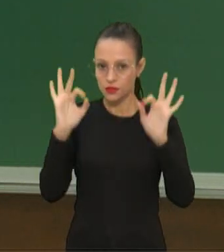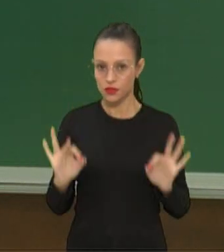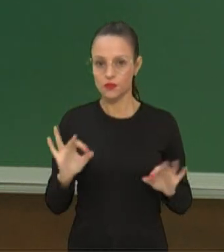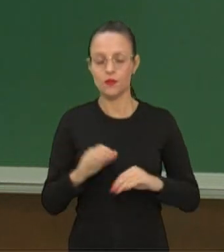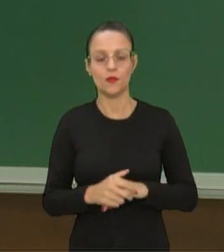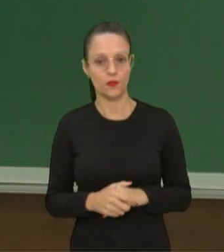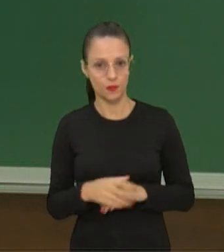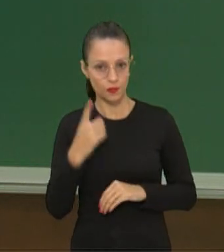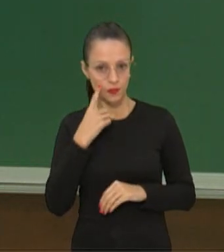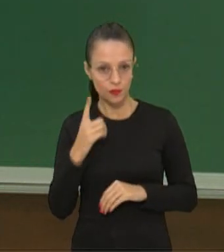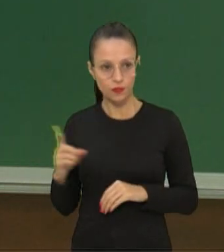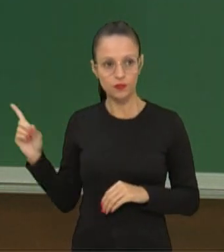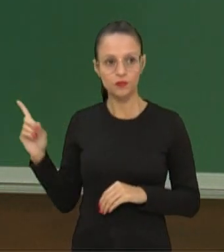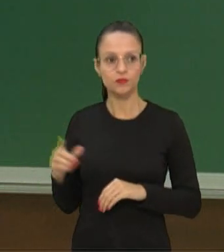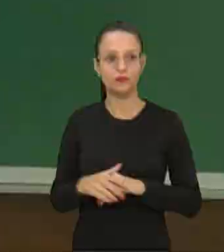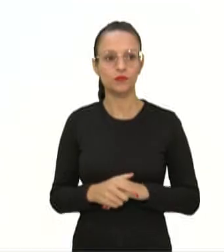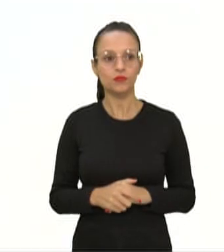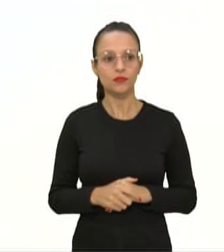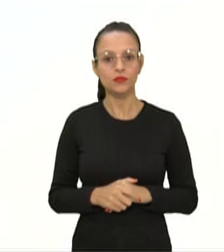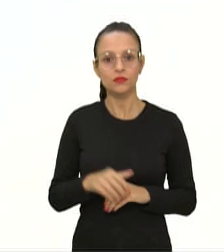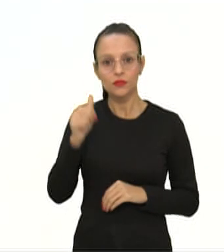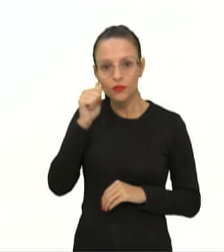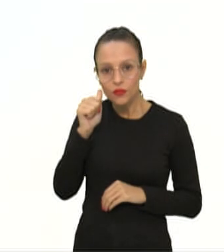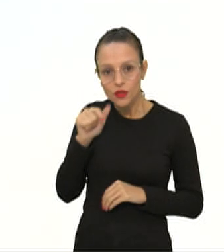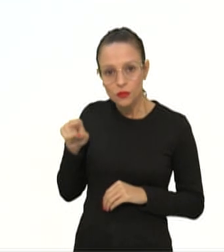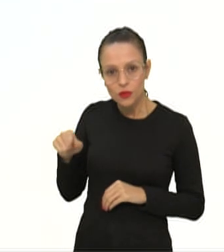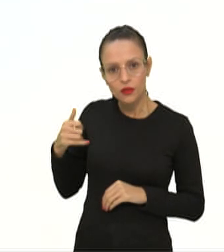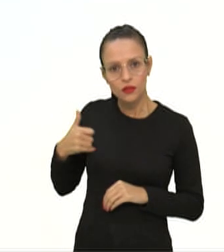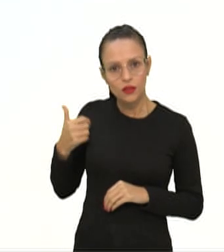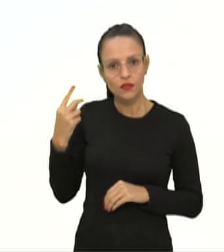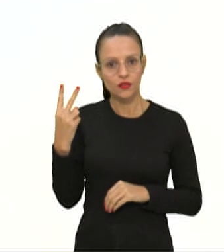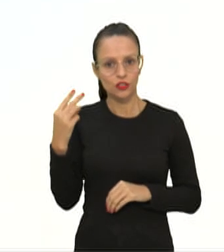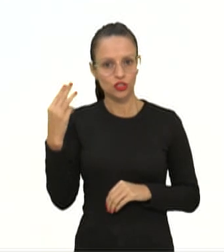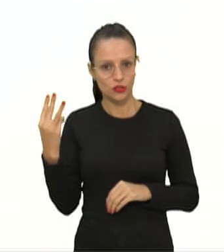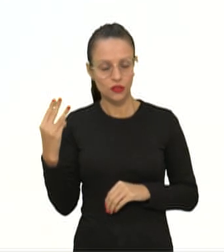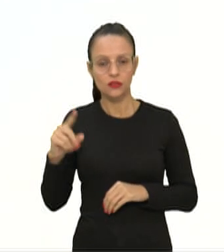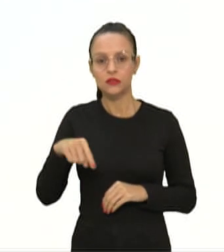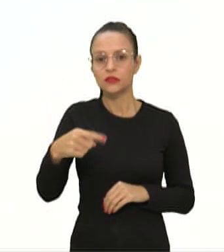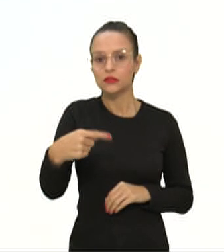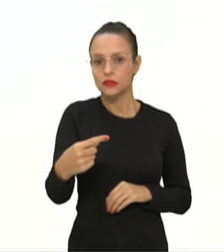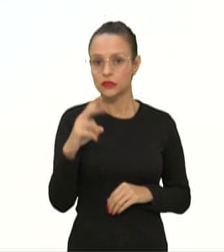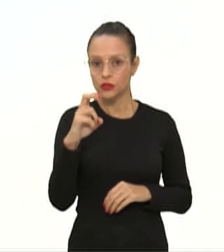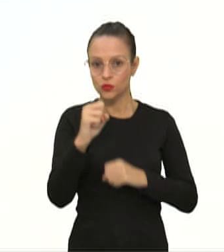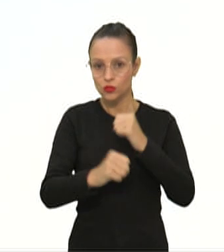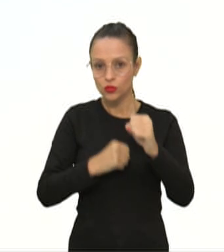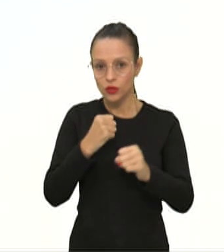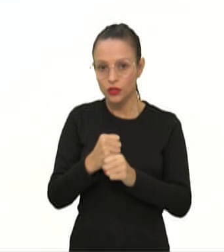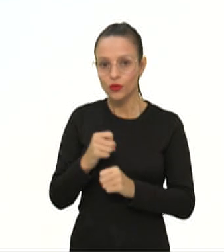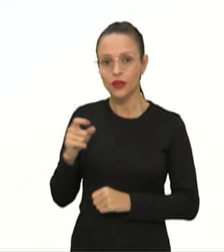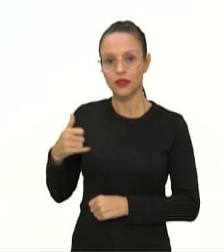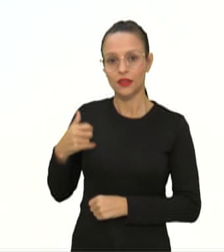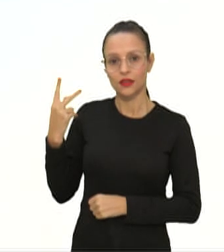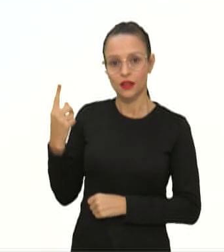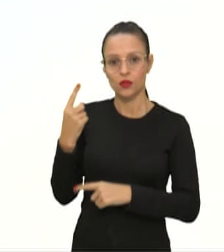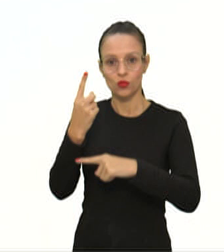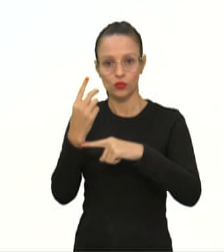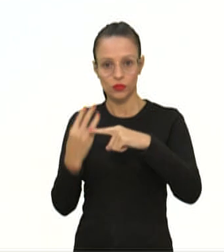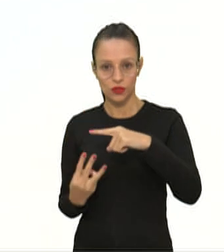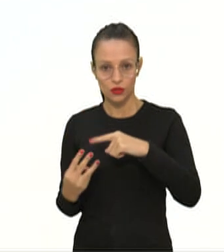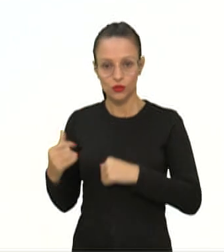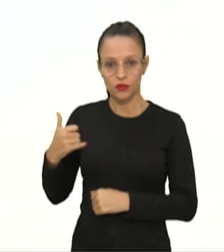situação problema. Vamos ler? Aninha tem hoje 23 anos e daqui a 5 anos sua idade será 1/3 da idade de seu